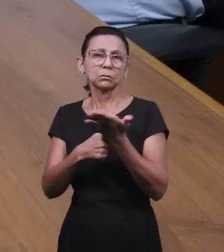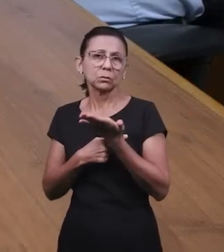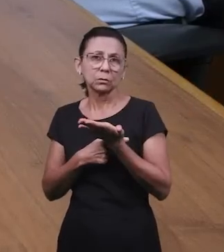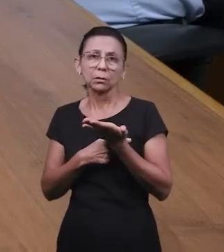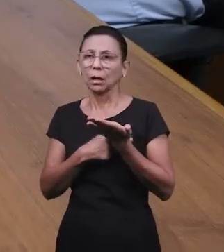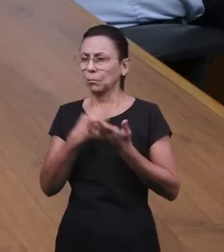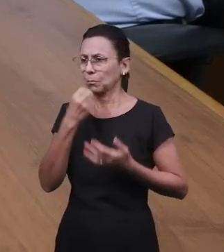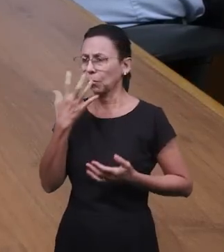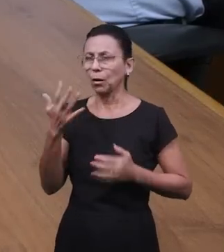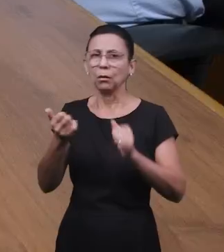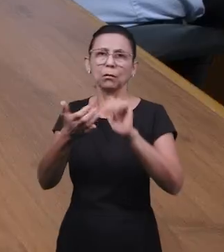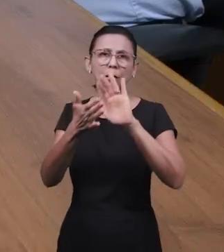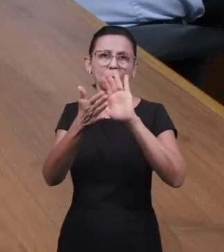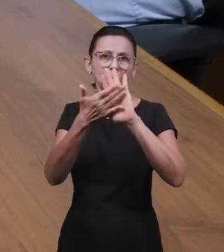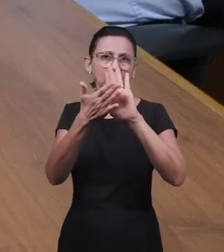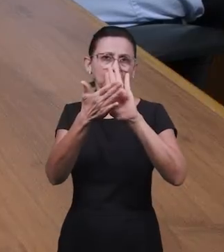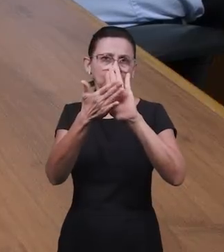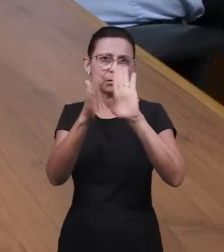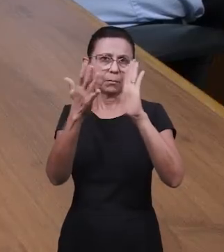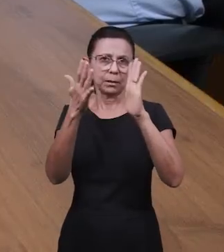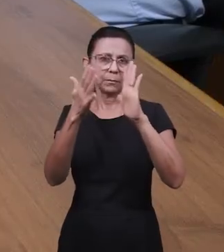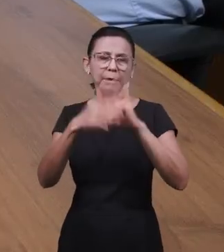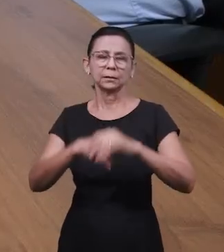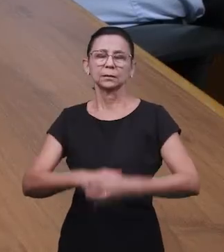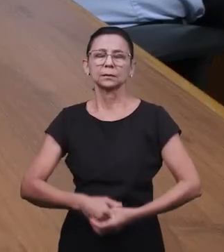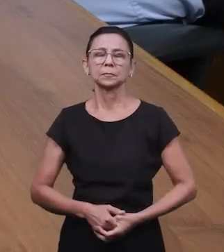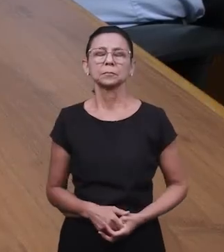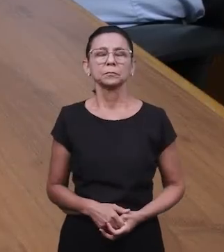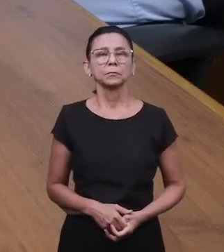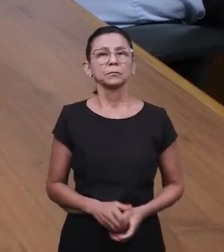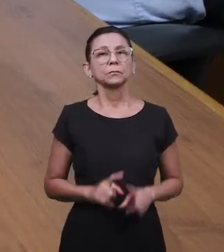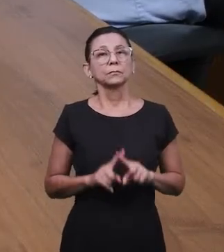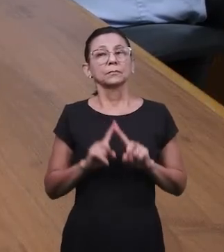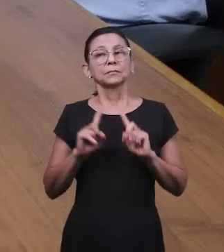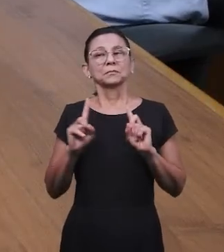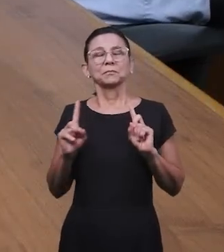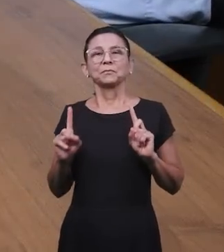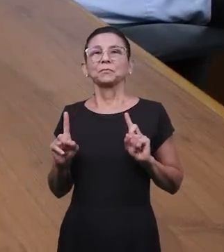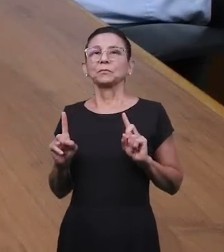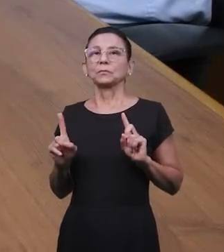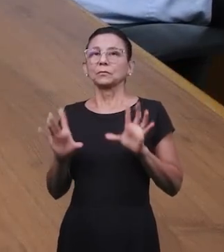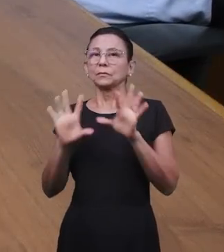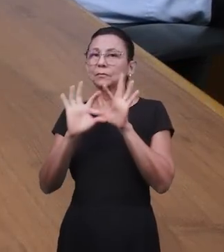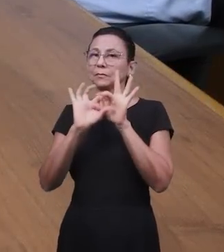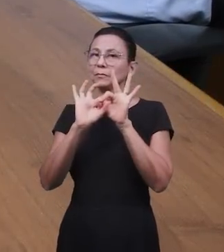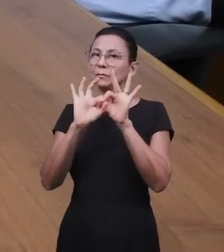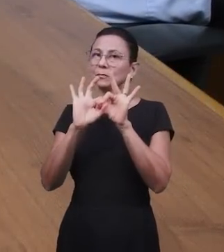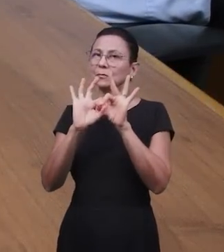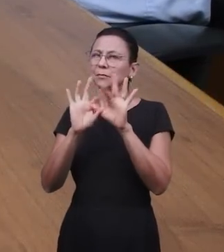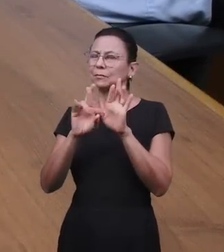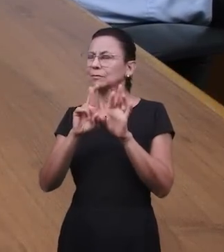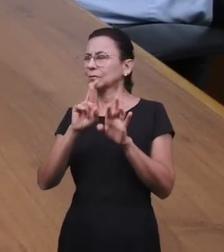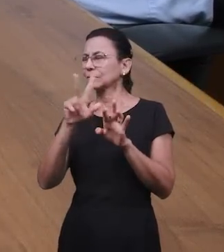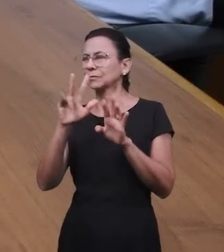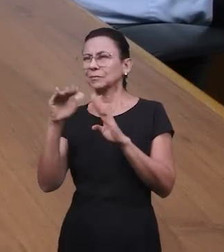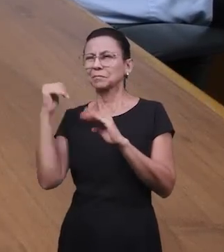bom, louvável. Mas o que Deus nos deu, a comunhão que nós estamos falando, é outra coisa, é muito maior